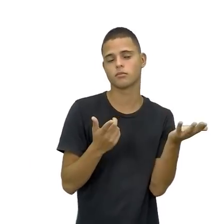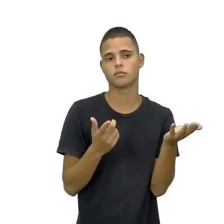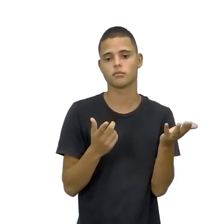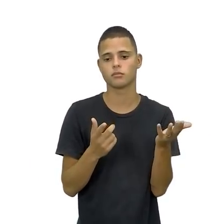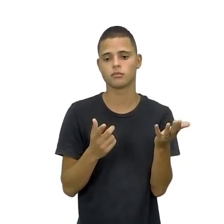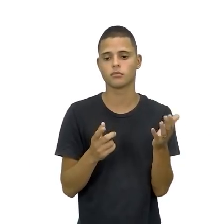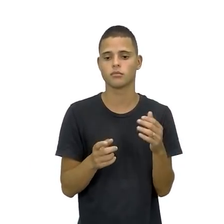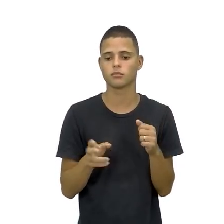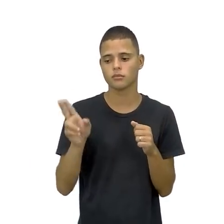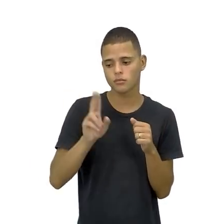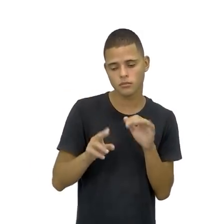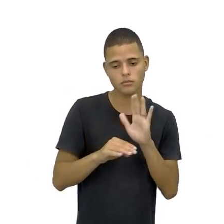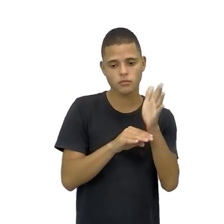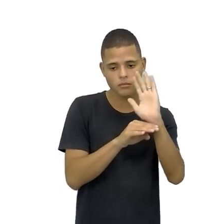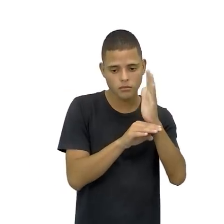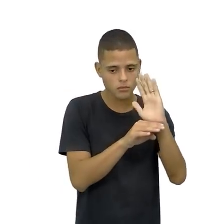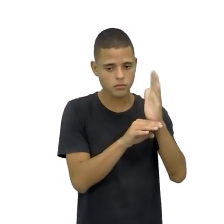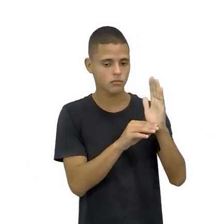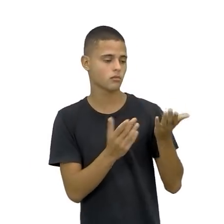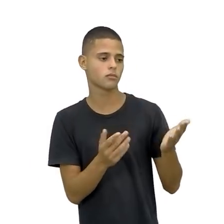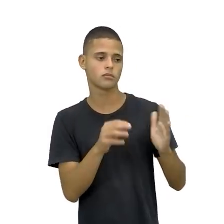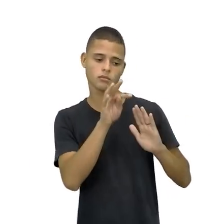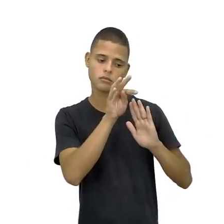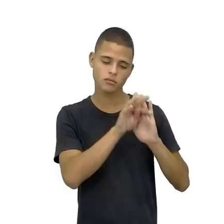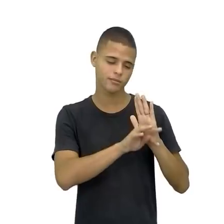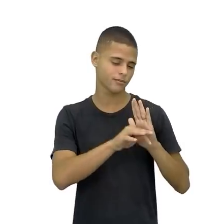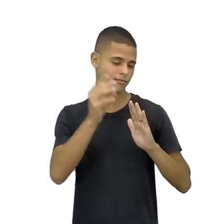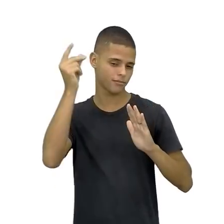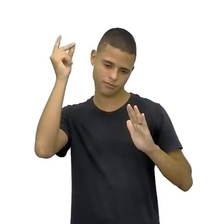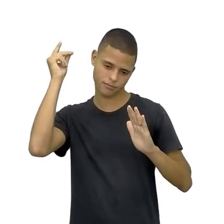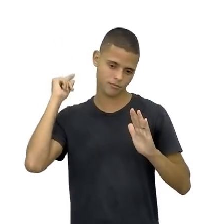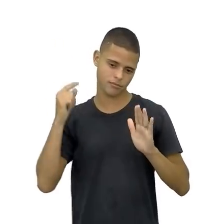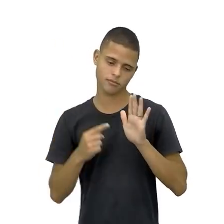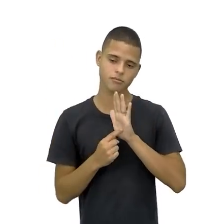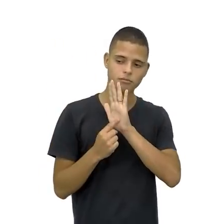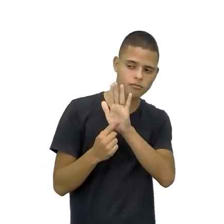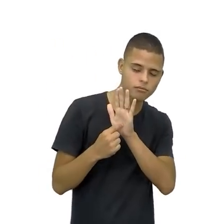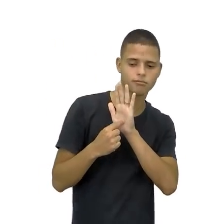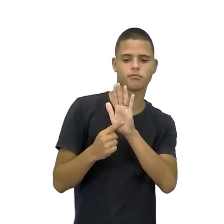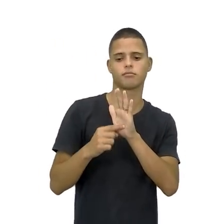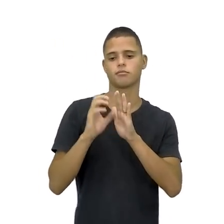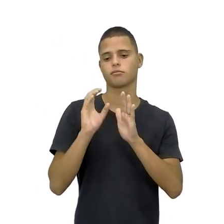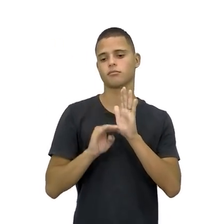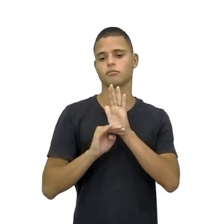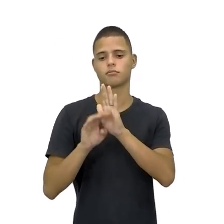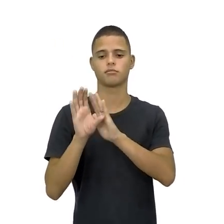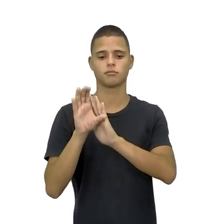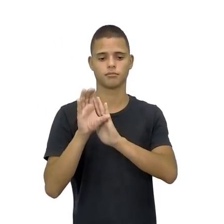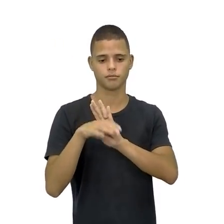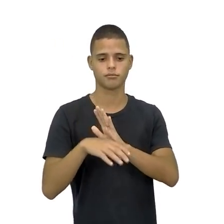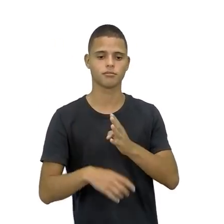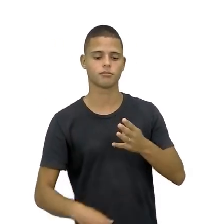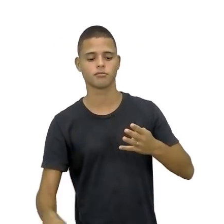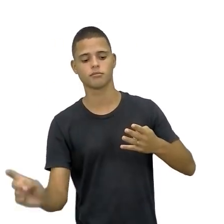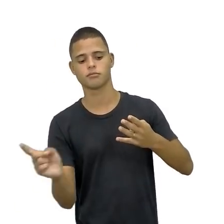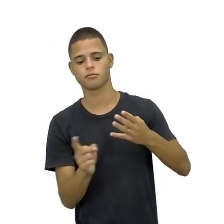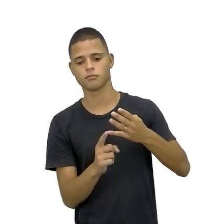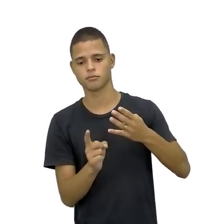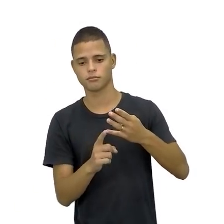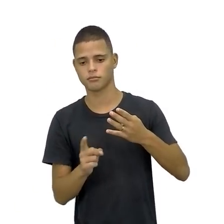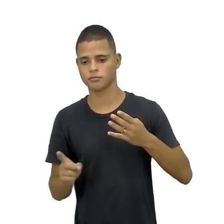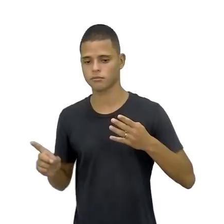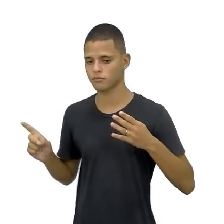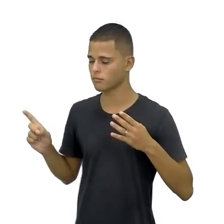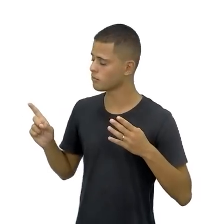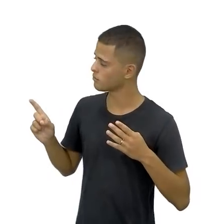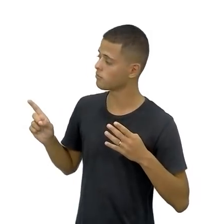outros textos, né, da época, que podem ali ajudar nessa contextualização. A sistematização, então,